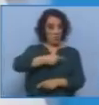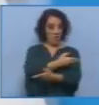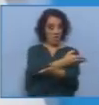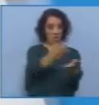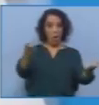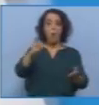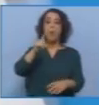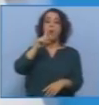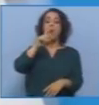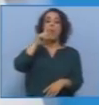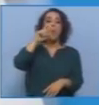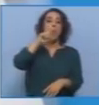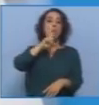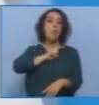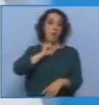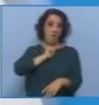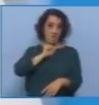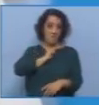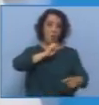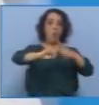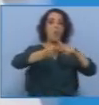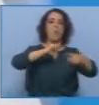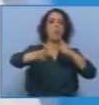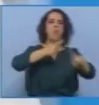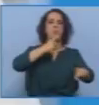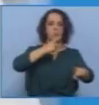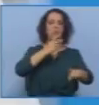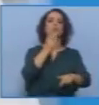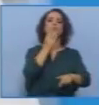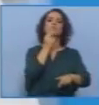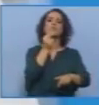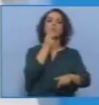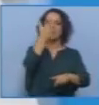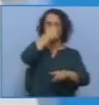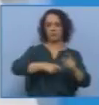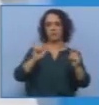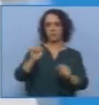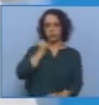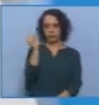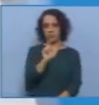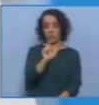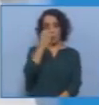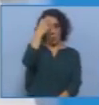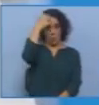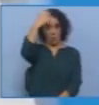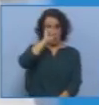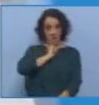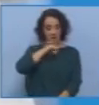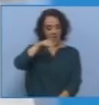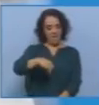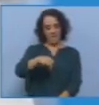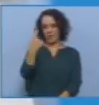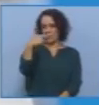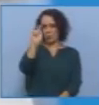guardas lutariam para que eu não fosse entregue aos judeus. Mas o meu reino não é daqui.